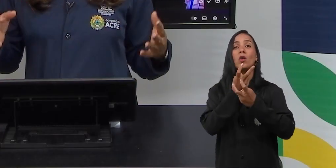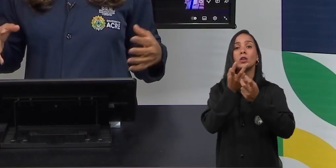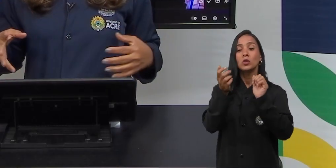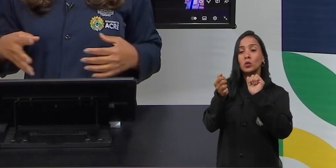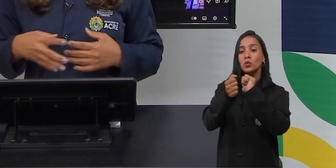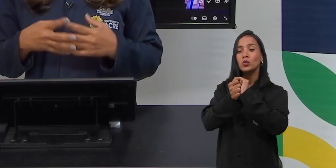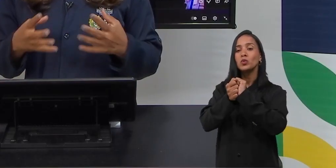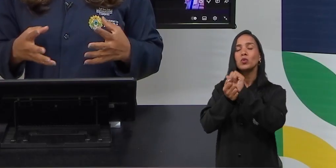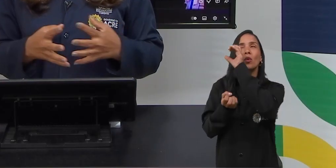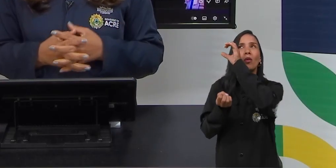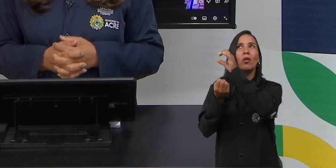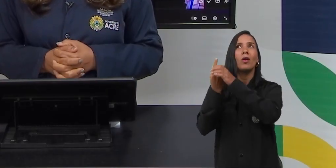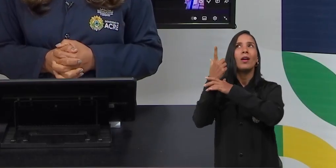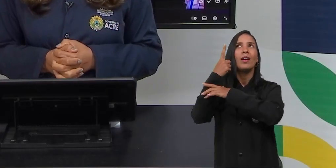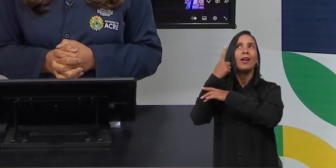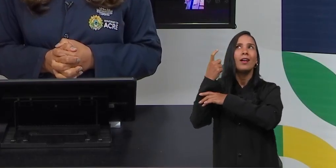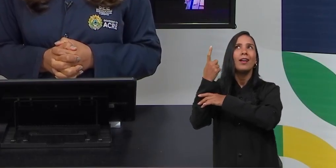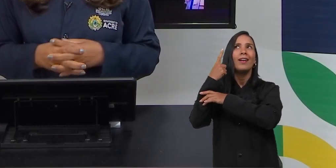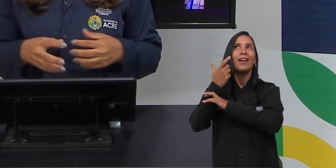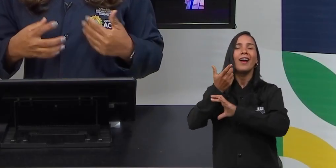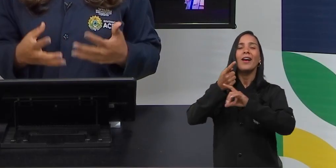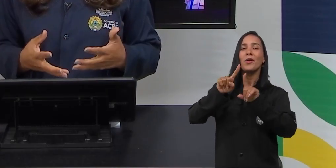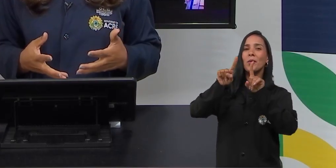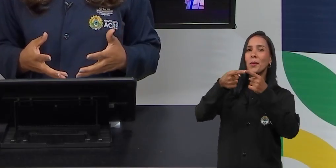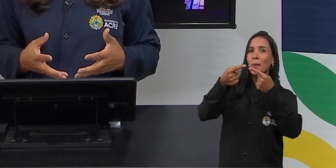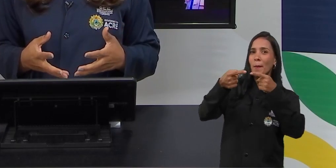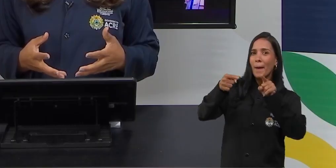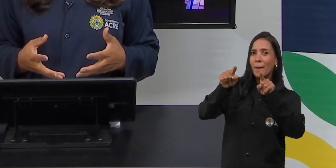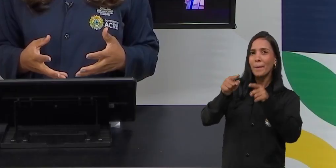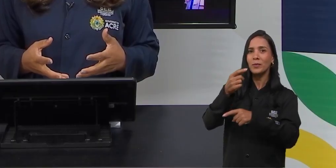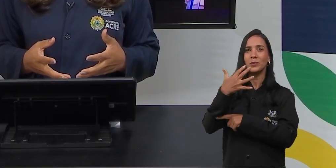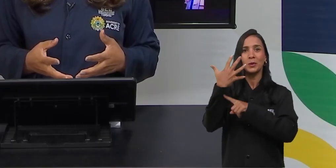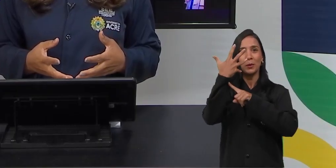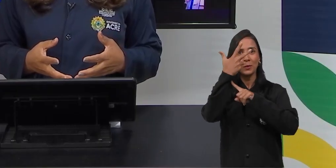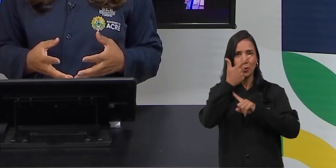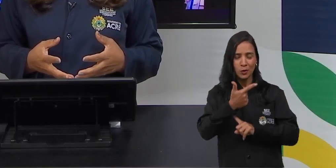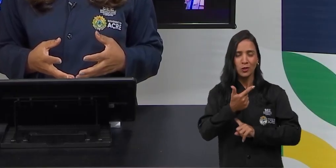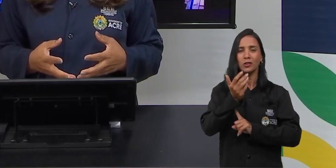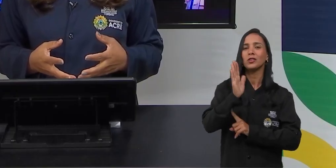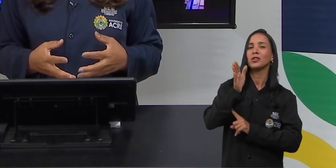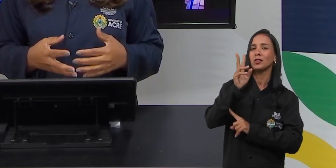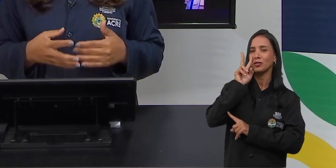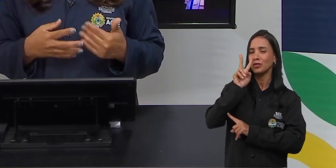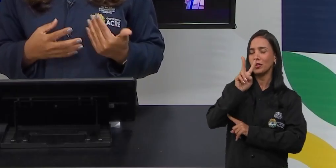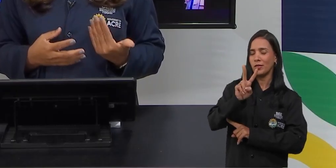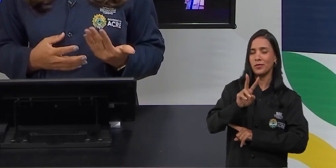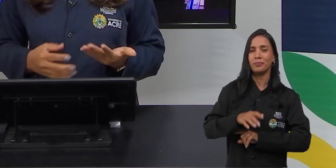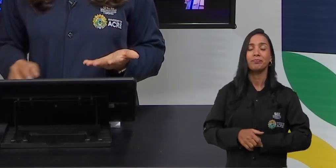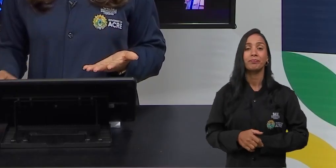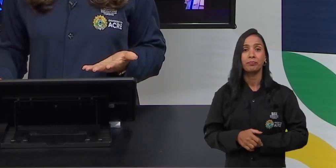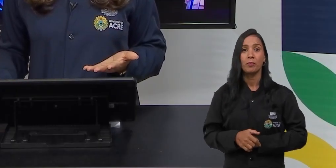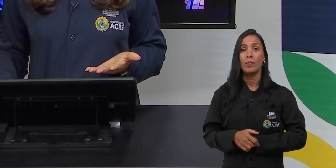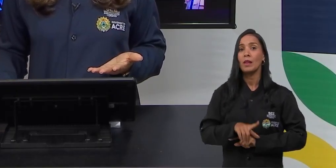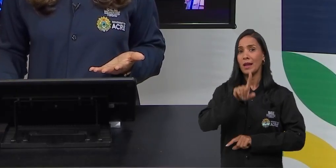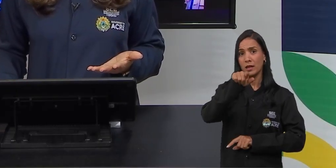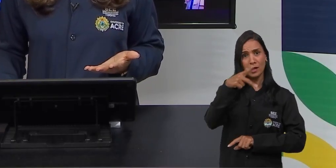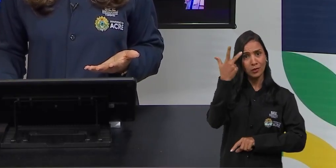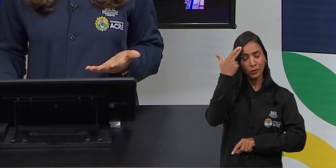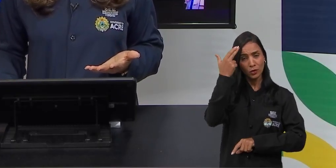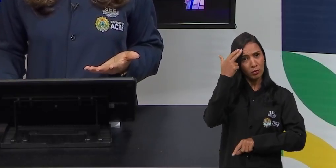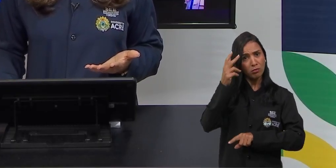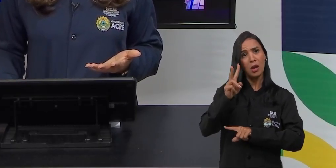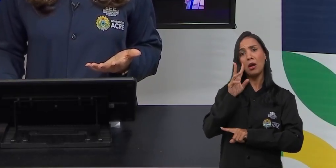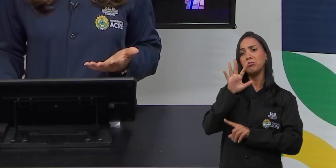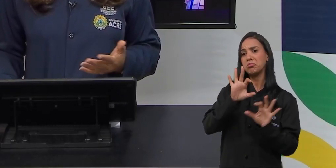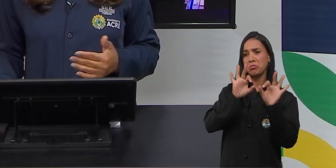aí, que somam, né, no final com esse resultado lindo que você viu aí na sua tela. E é muito comum a gente ver